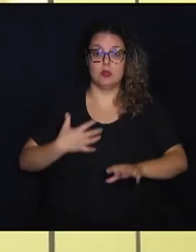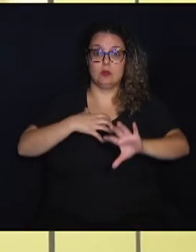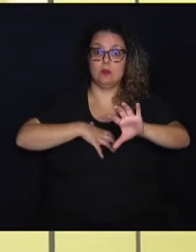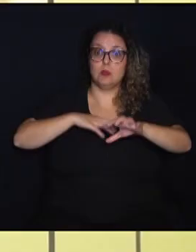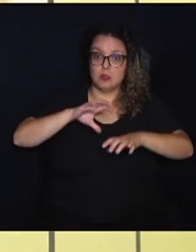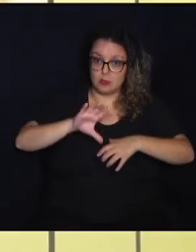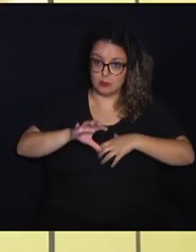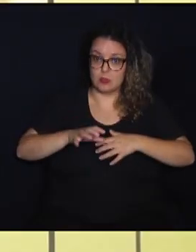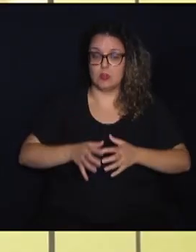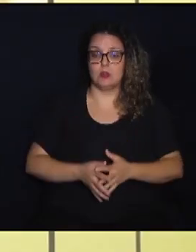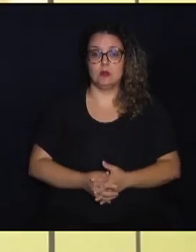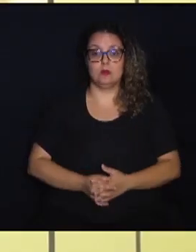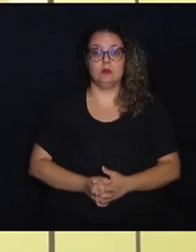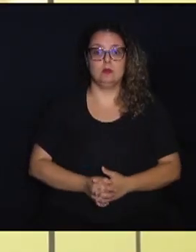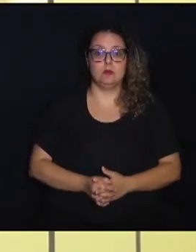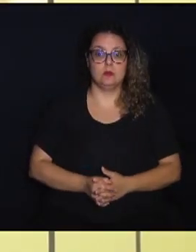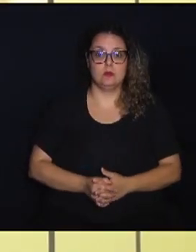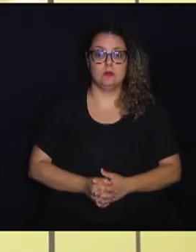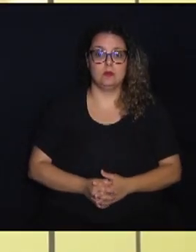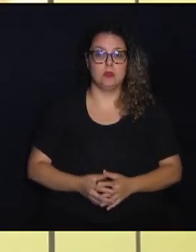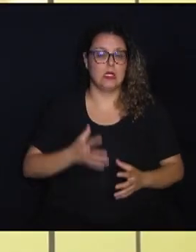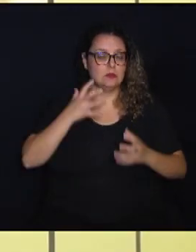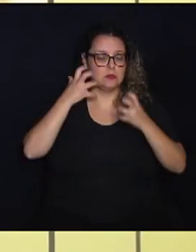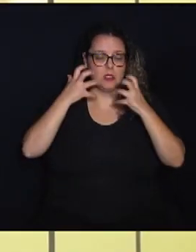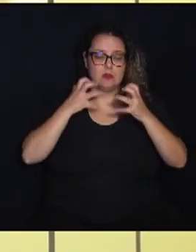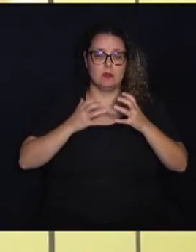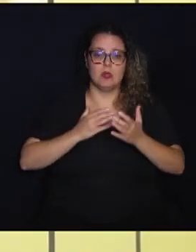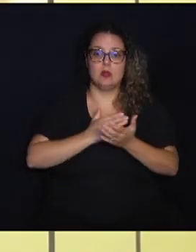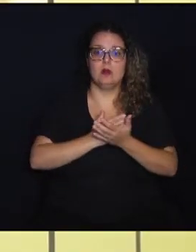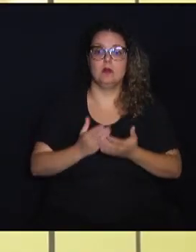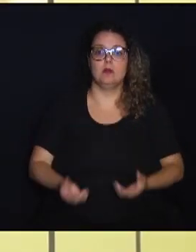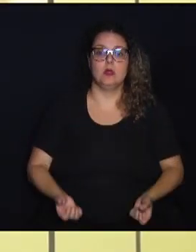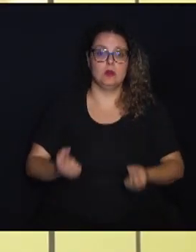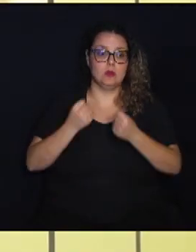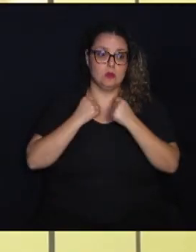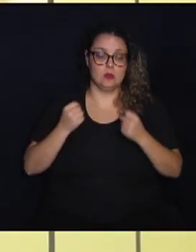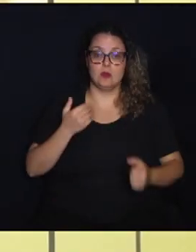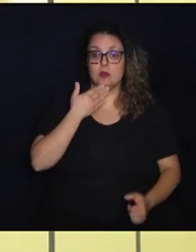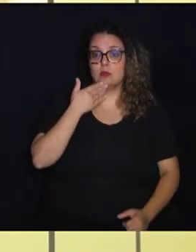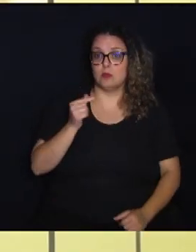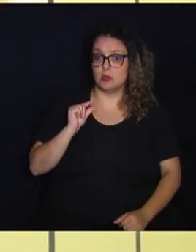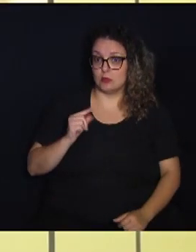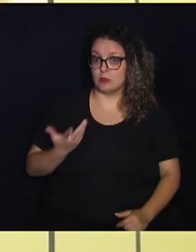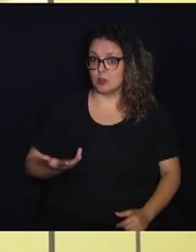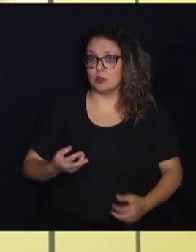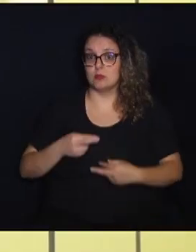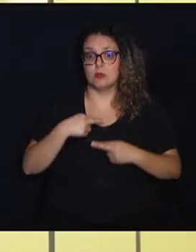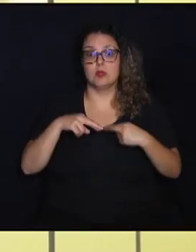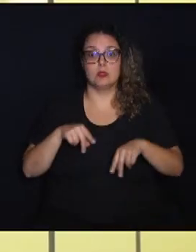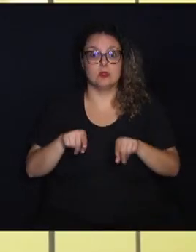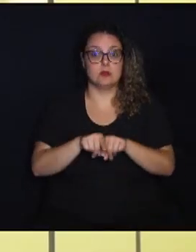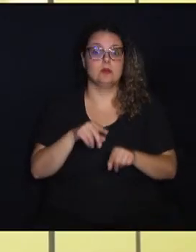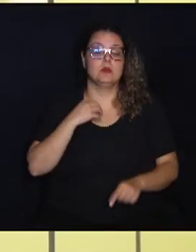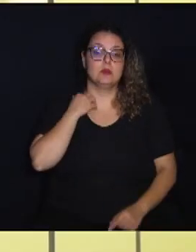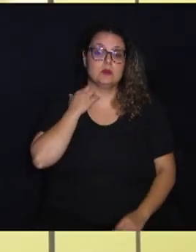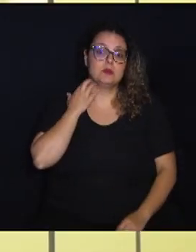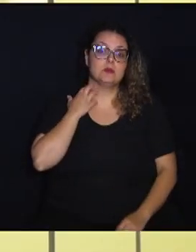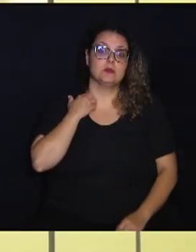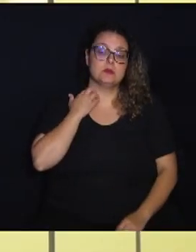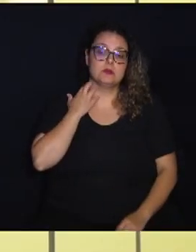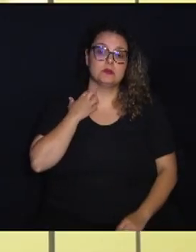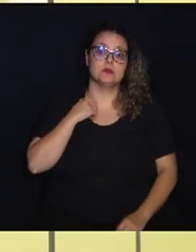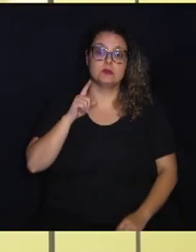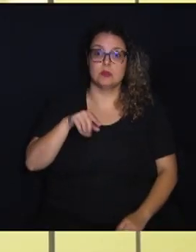o outro. A pessoa sempre é muito estressada, depois que começa a fazer exercício, melhora um pouquinho essa questão também. Então, esses são